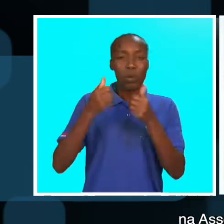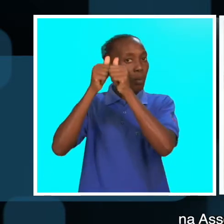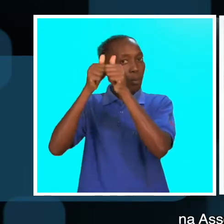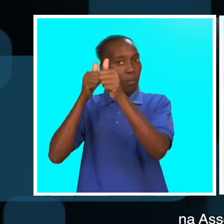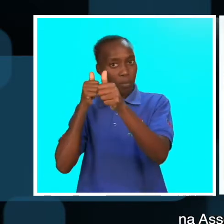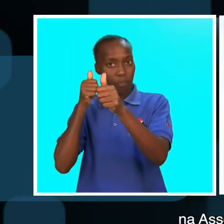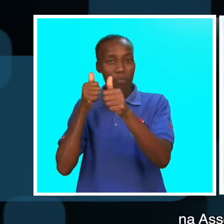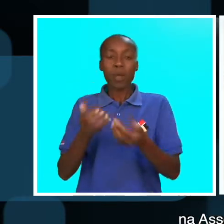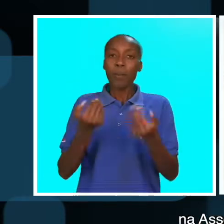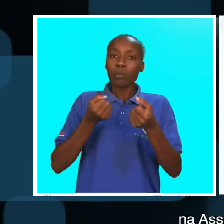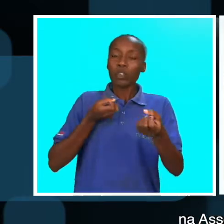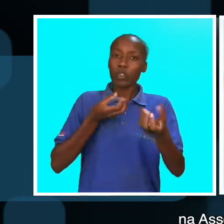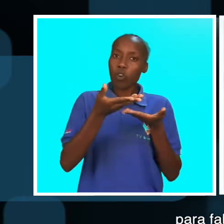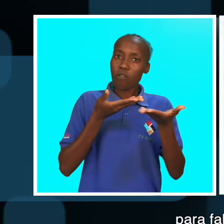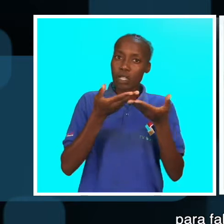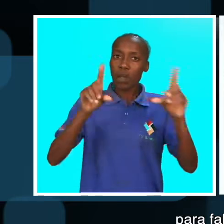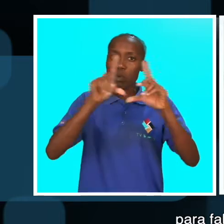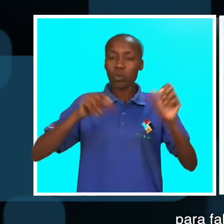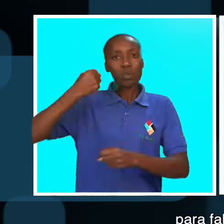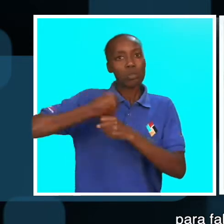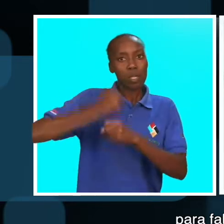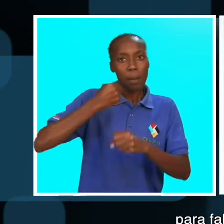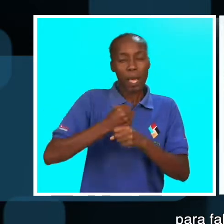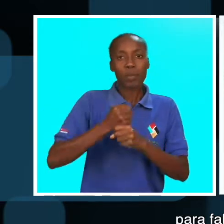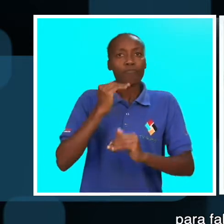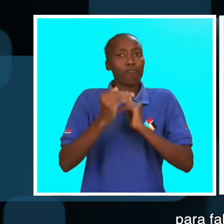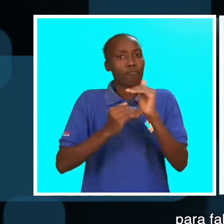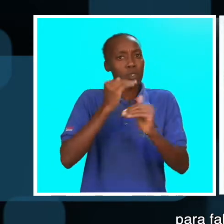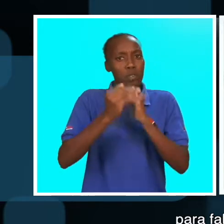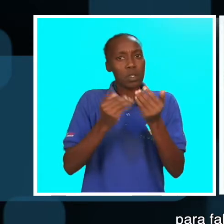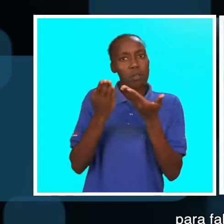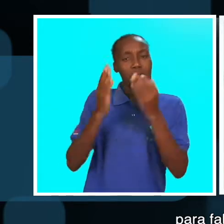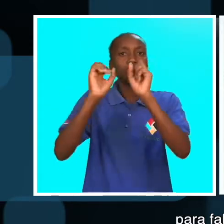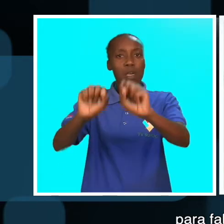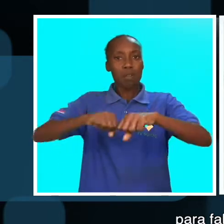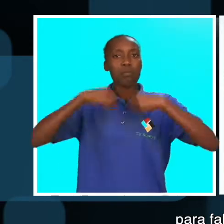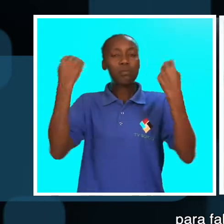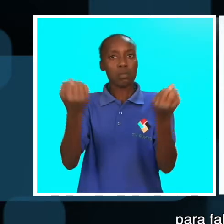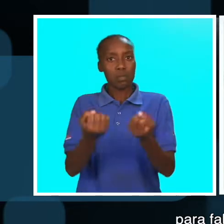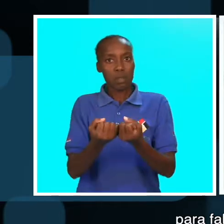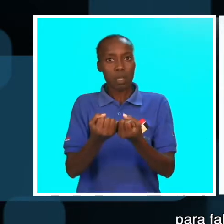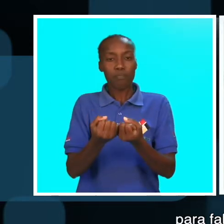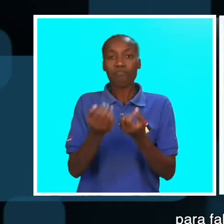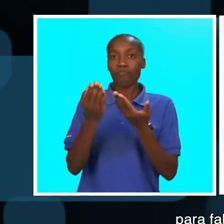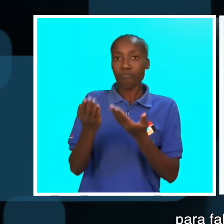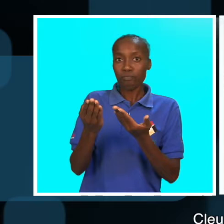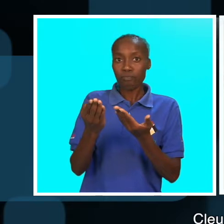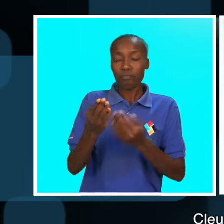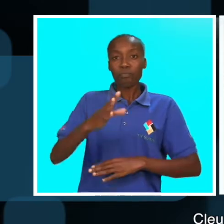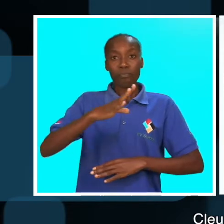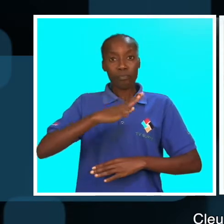Usuários de Saúde Mental Para falar em torno dos trabalhos que tem desenvolvido nesta associação